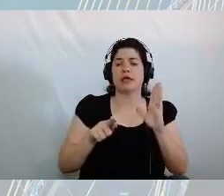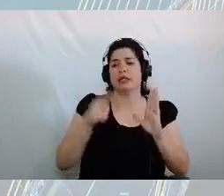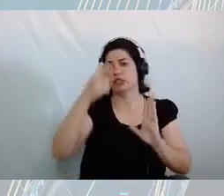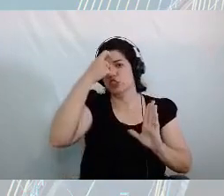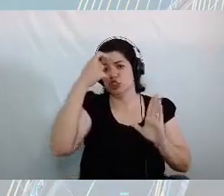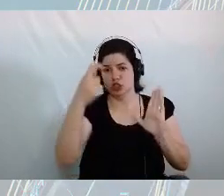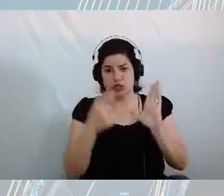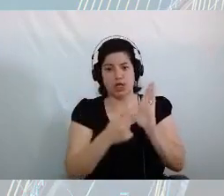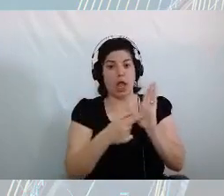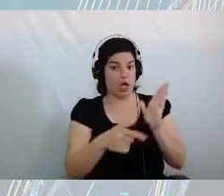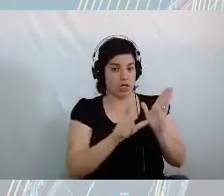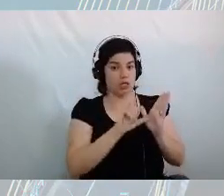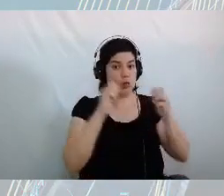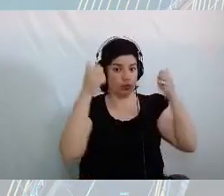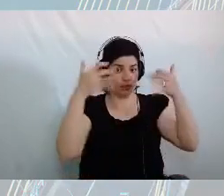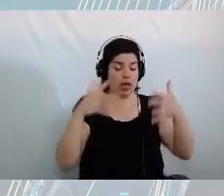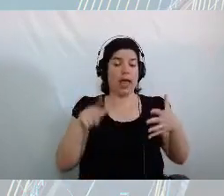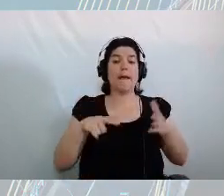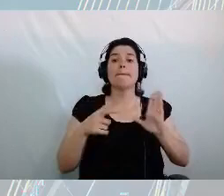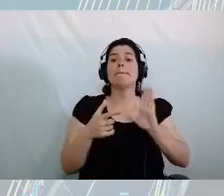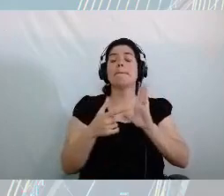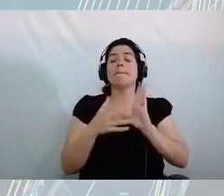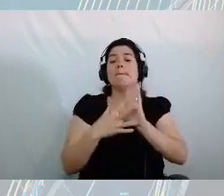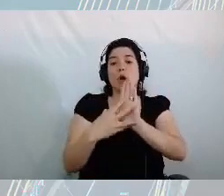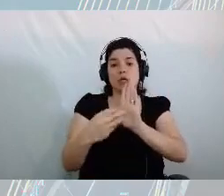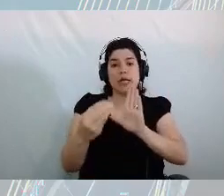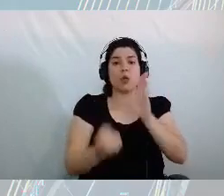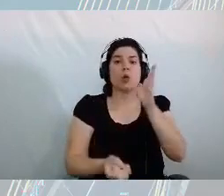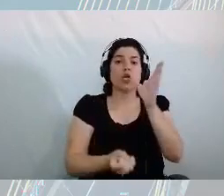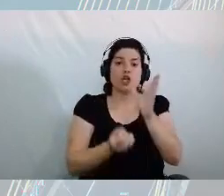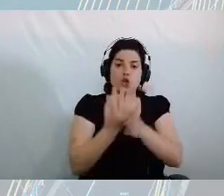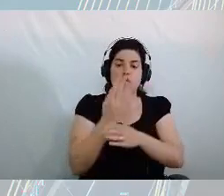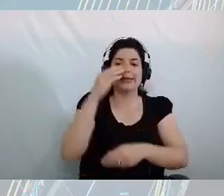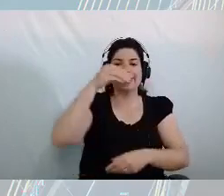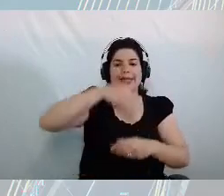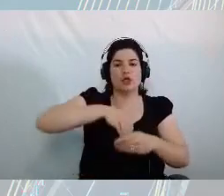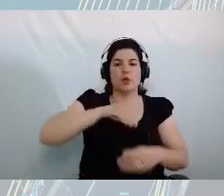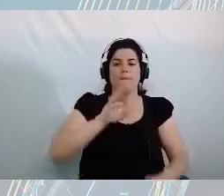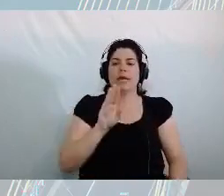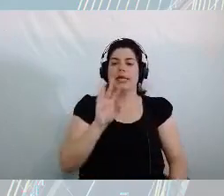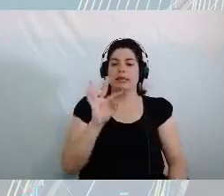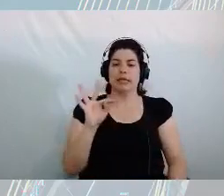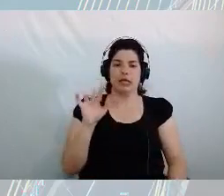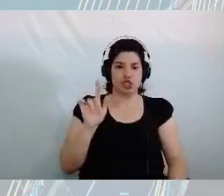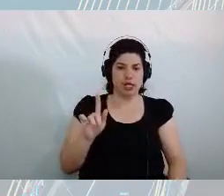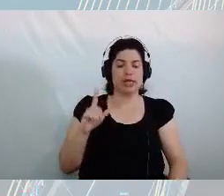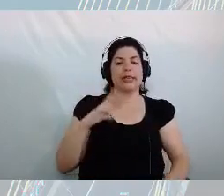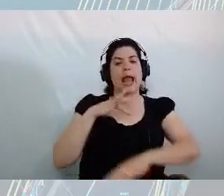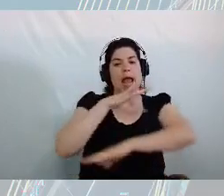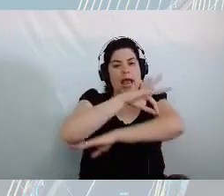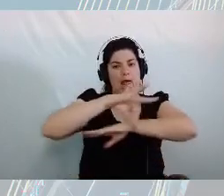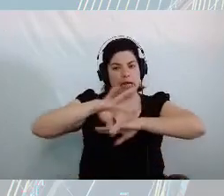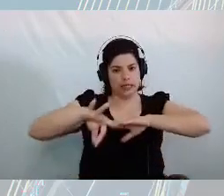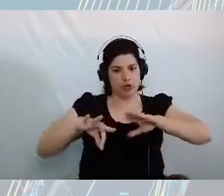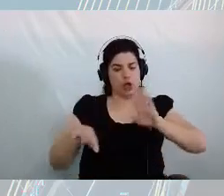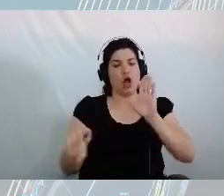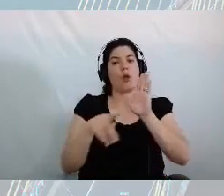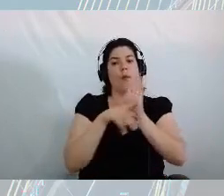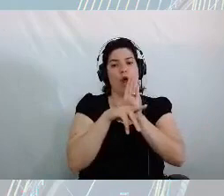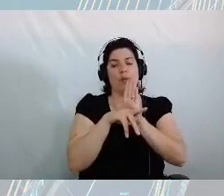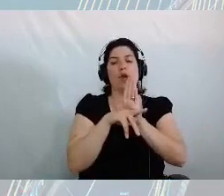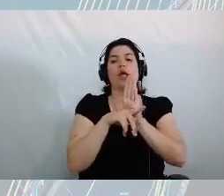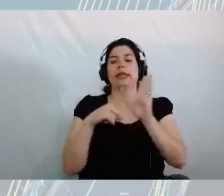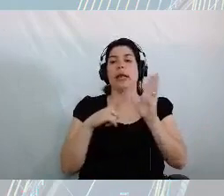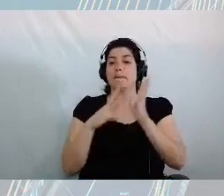citei antes é um modelo criado dentro do BTG, com uma arquitetura desenvolvida pelo BTG, utilizando o modelo Transformer. A gente criou